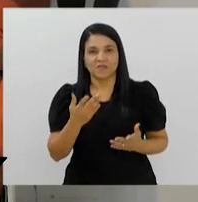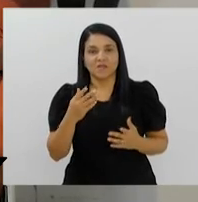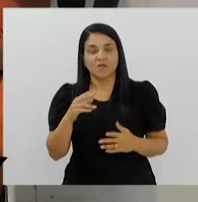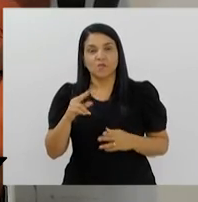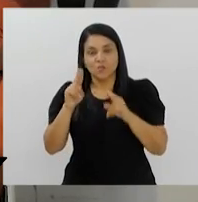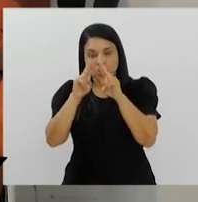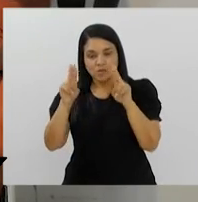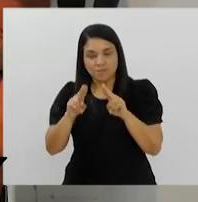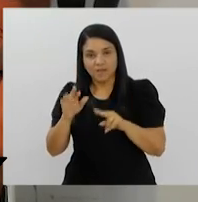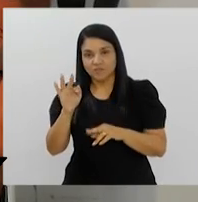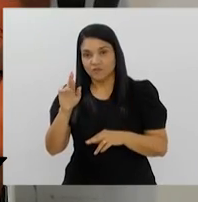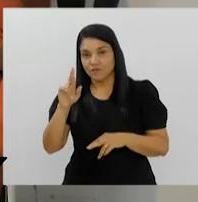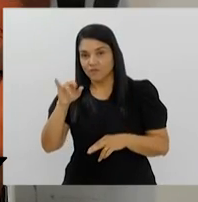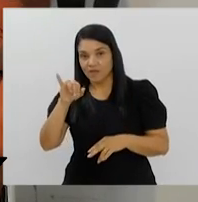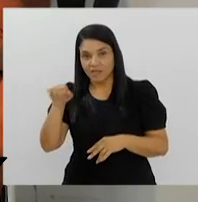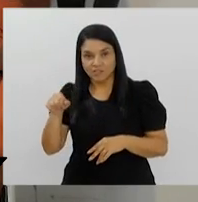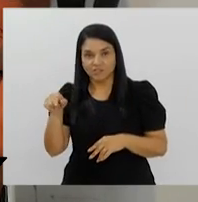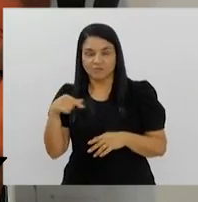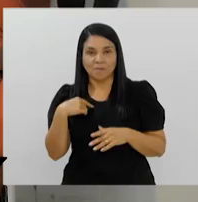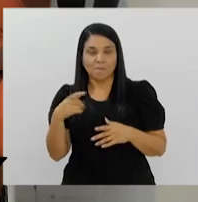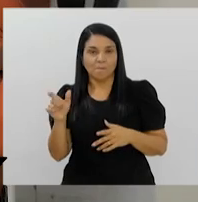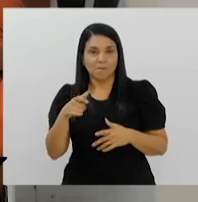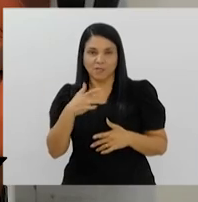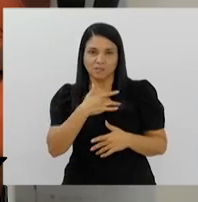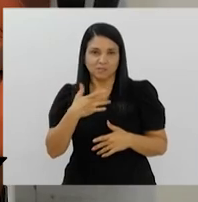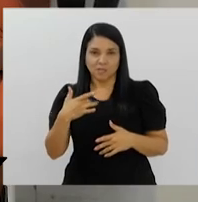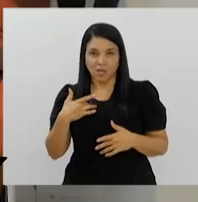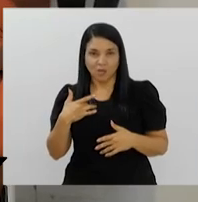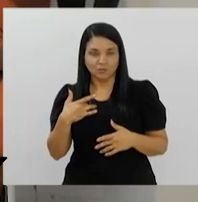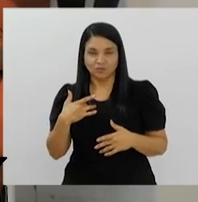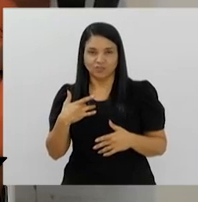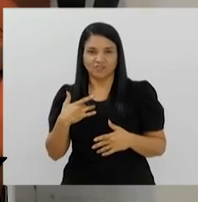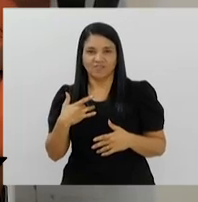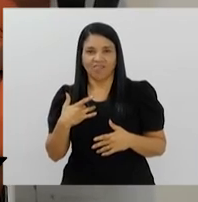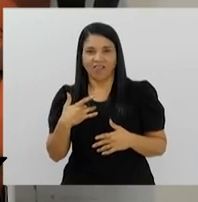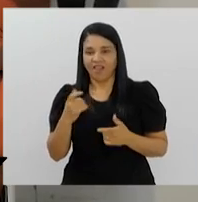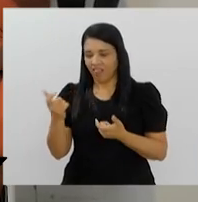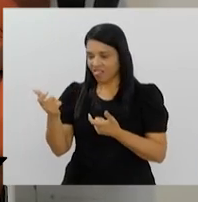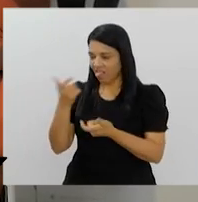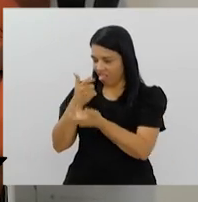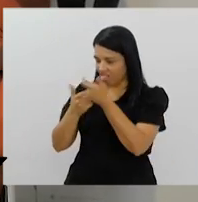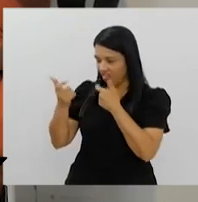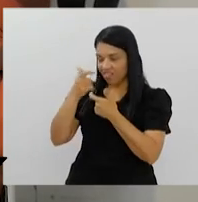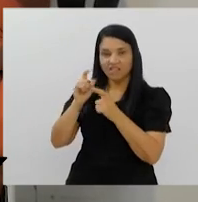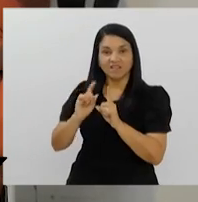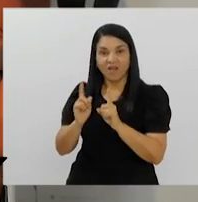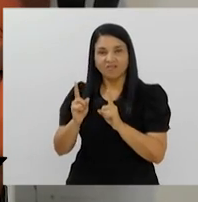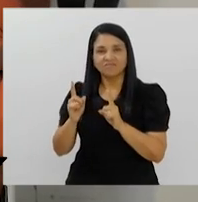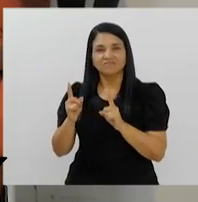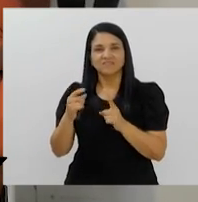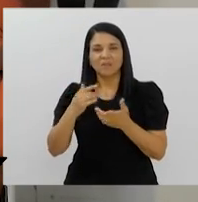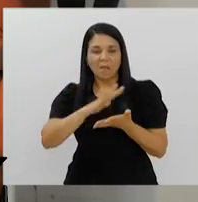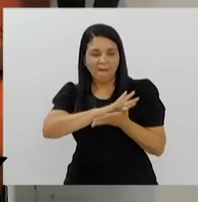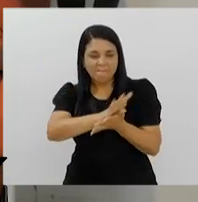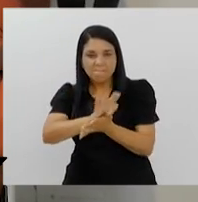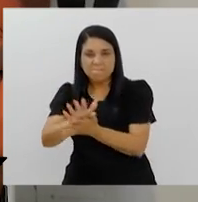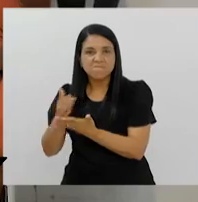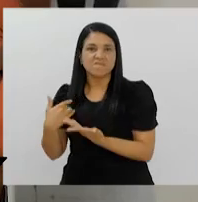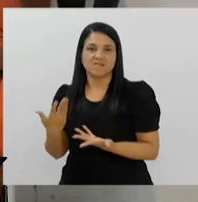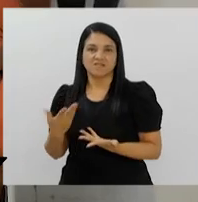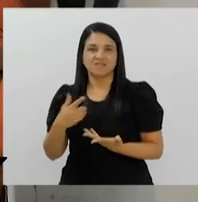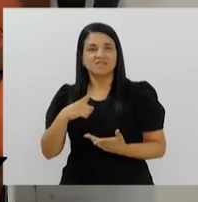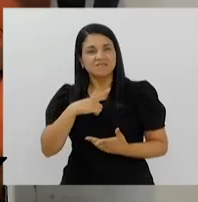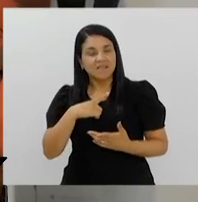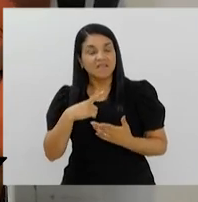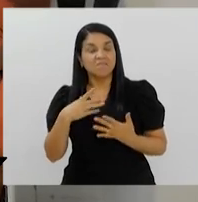ferge os planos de saúde Eles não estão sambando na nossa cara eles estão pisoteando a gente diariamente a gente tá sendo massacrado tem Mães